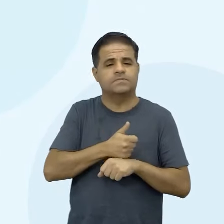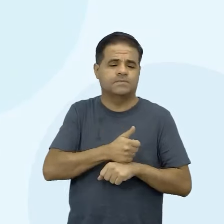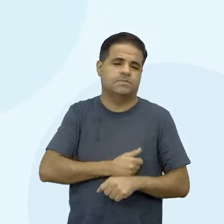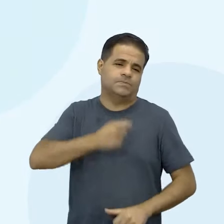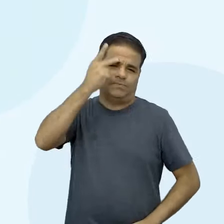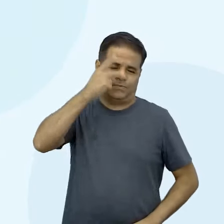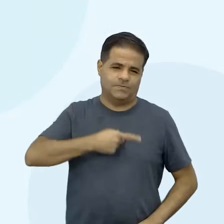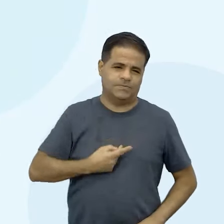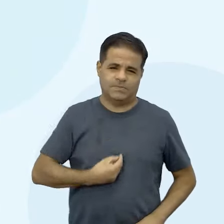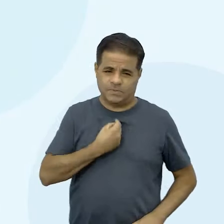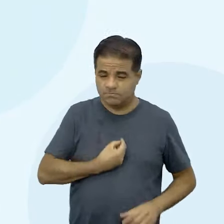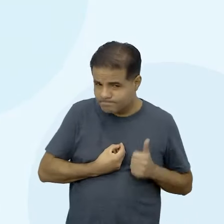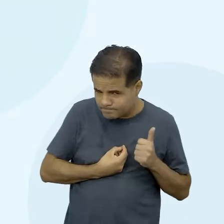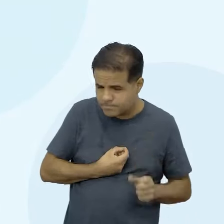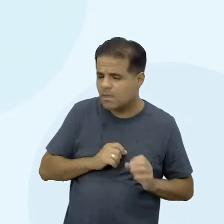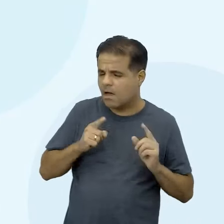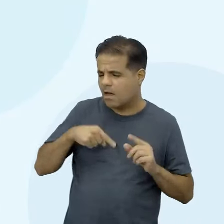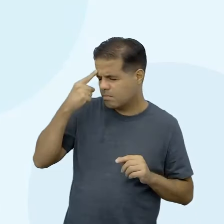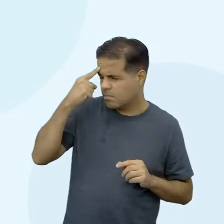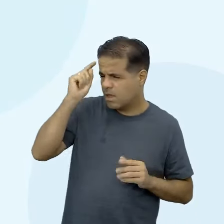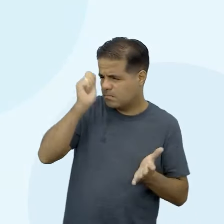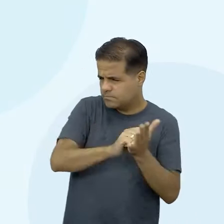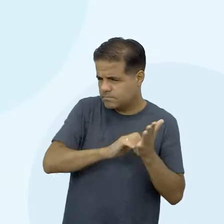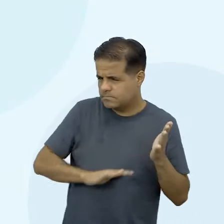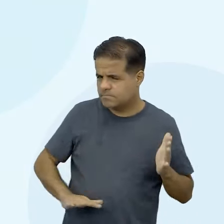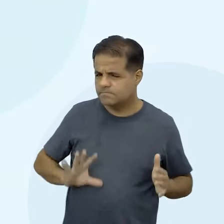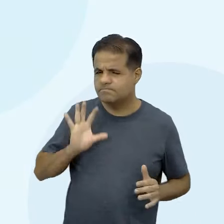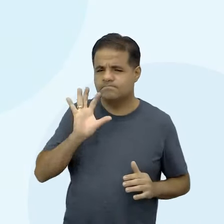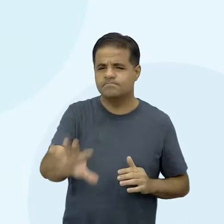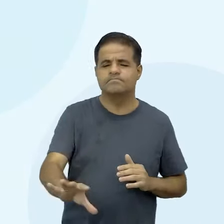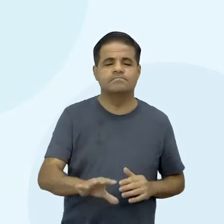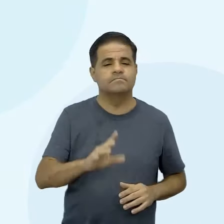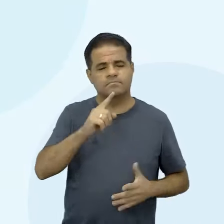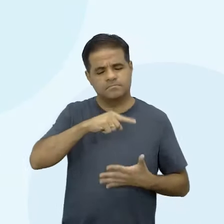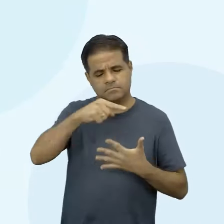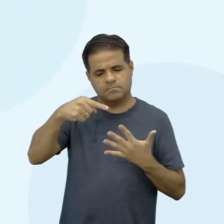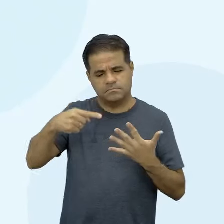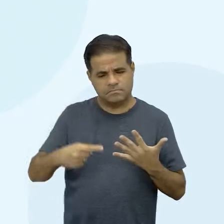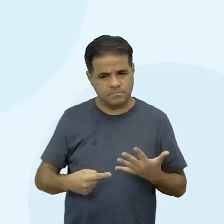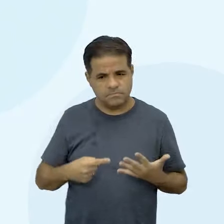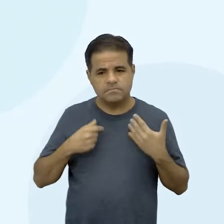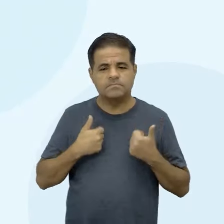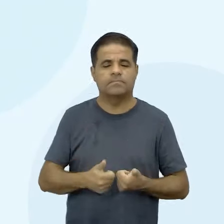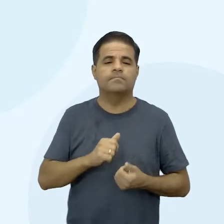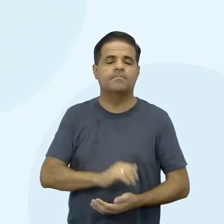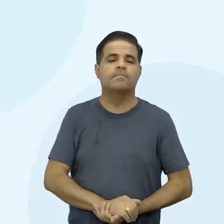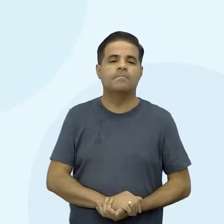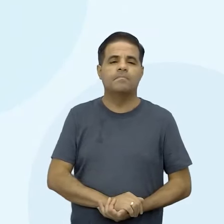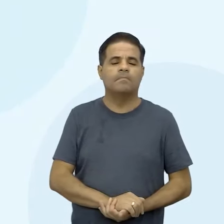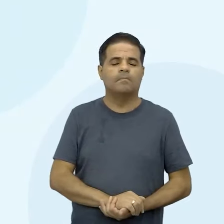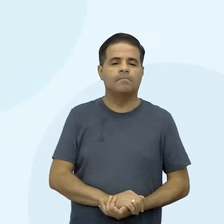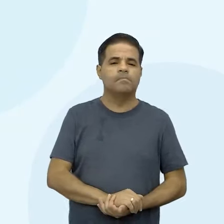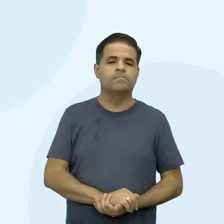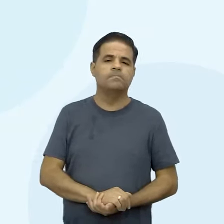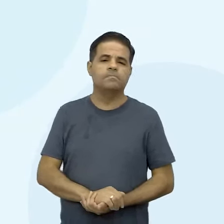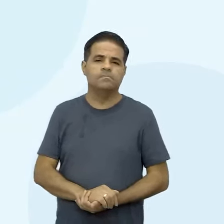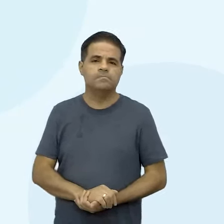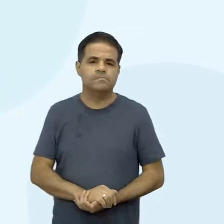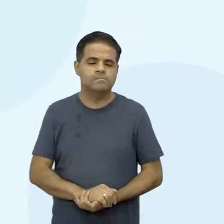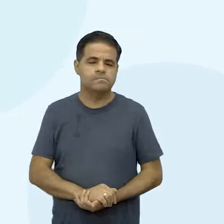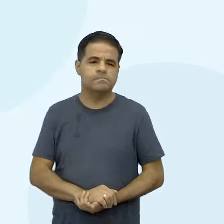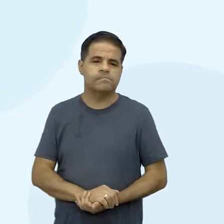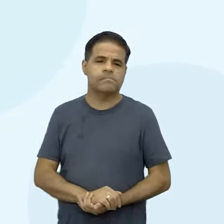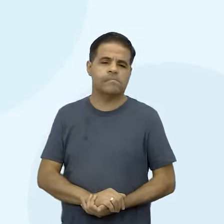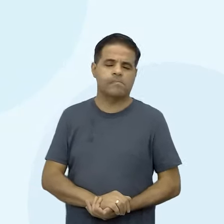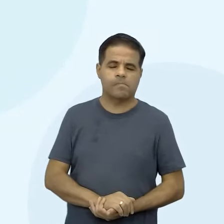profissional, tá bom? Então, essa é a ideia aí das atividades desse componente. Mas vamos falar, isso é o geral,